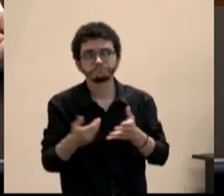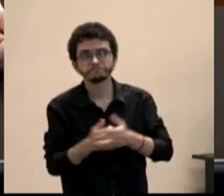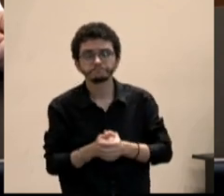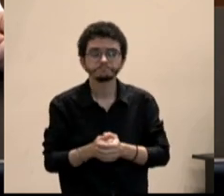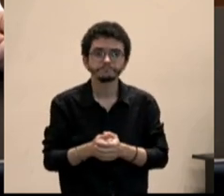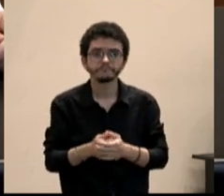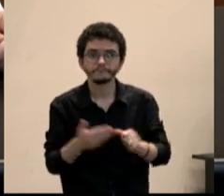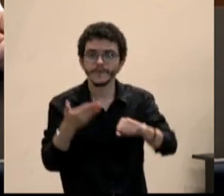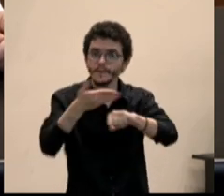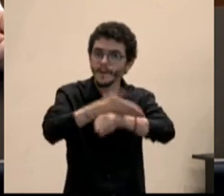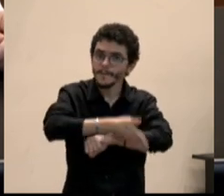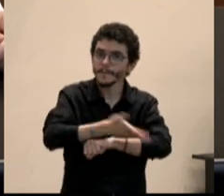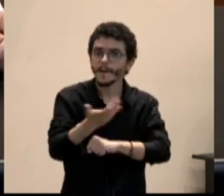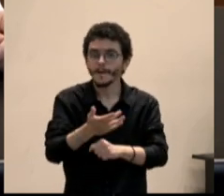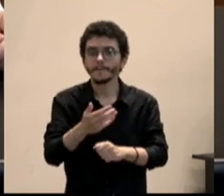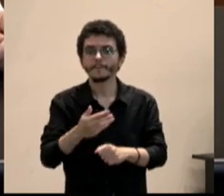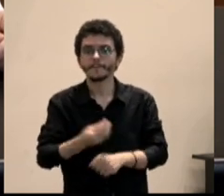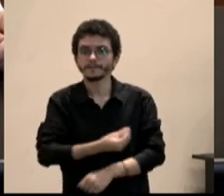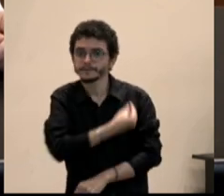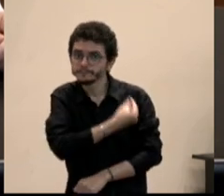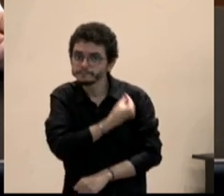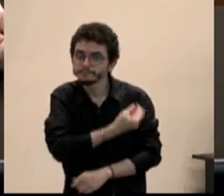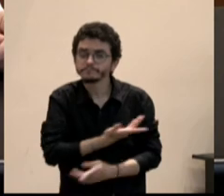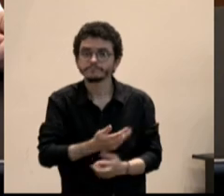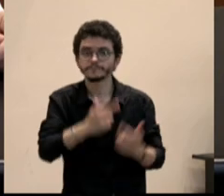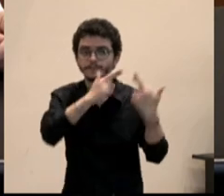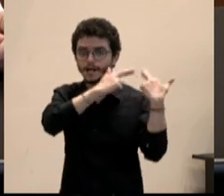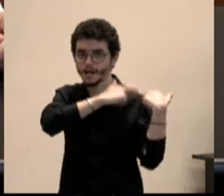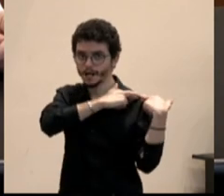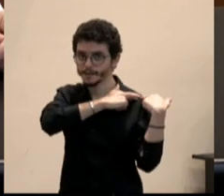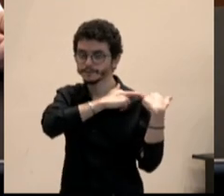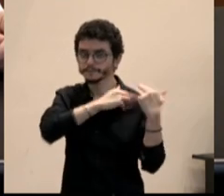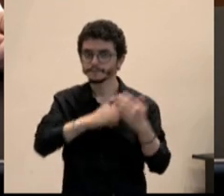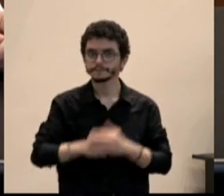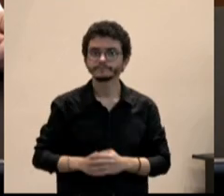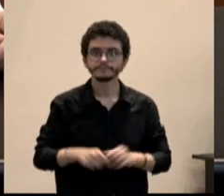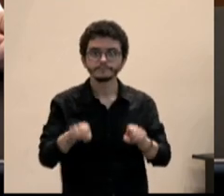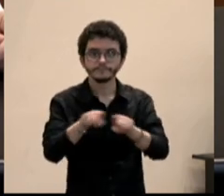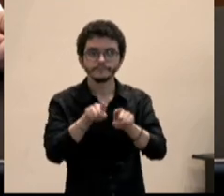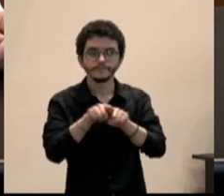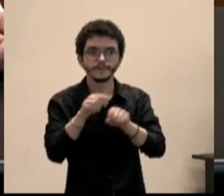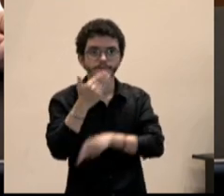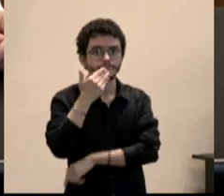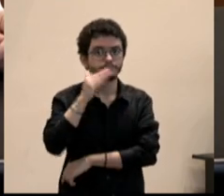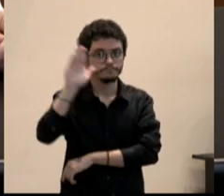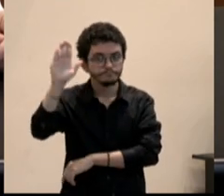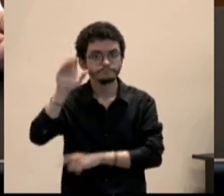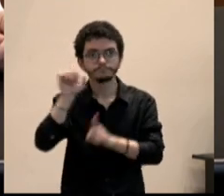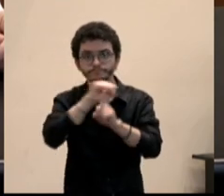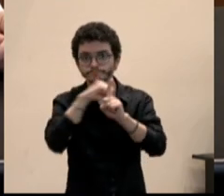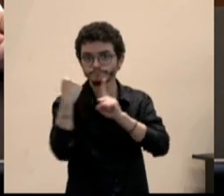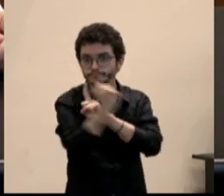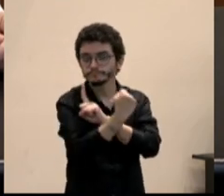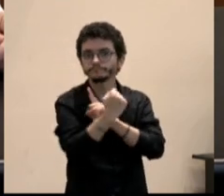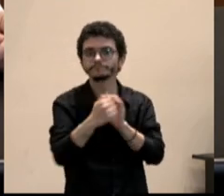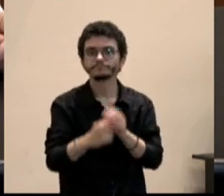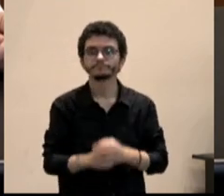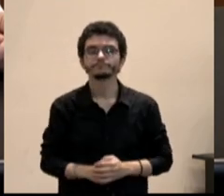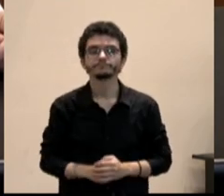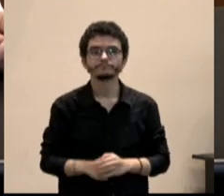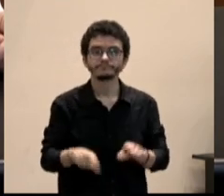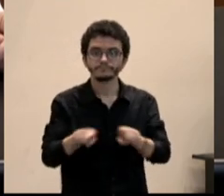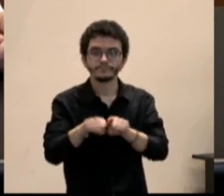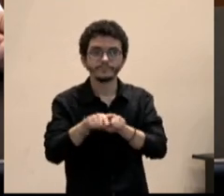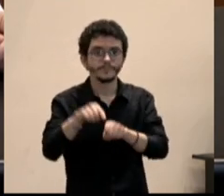uma participação efetiva, responsável e compromissada com a sociedade e com o bem